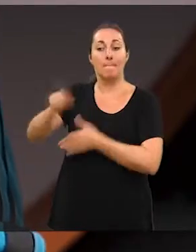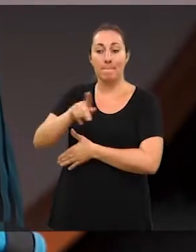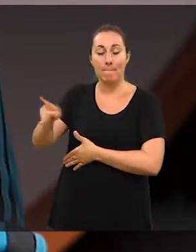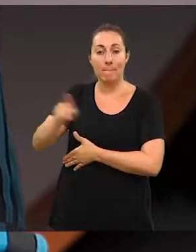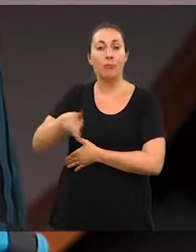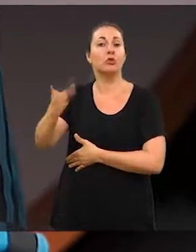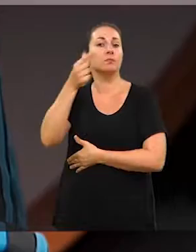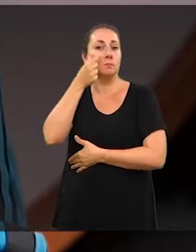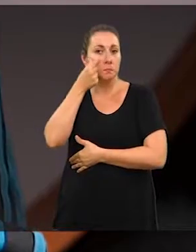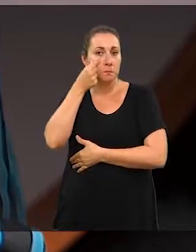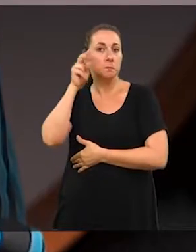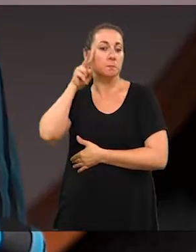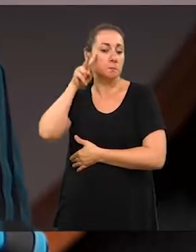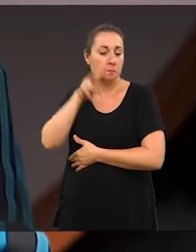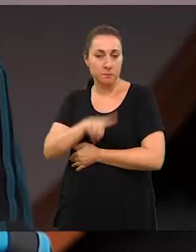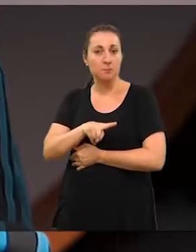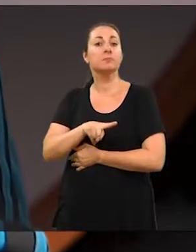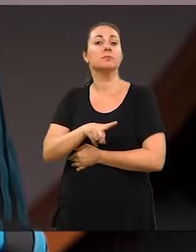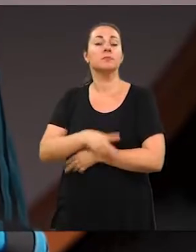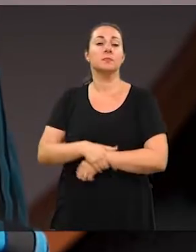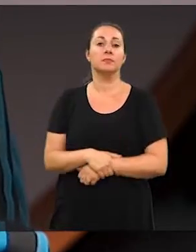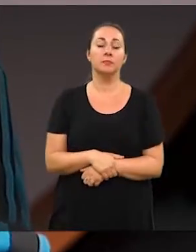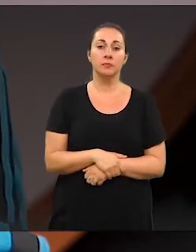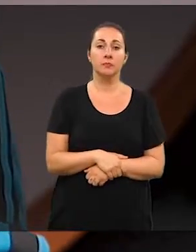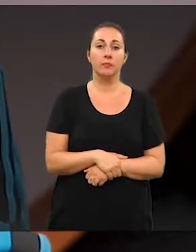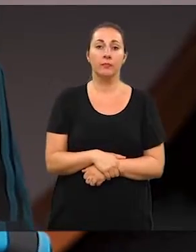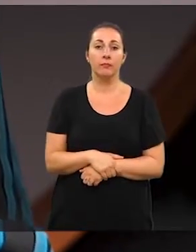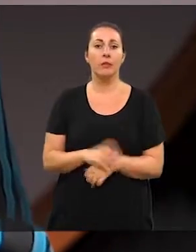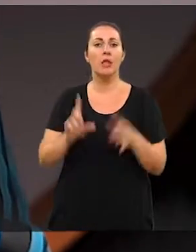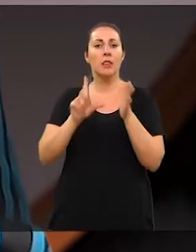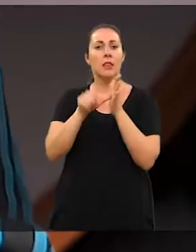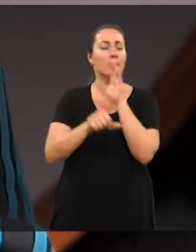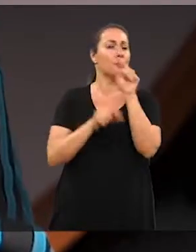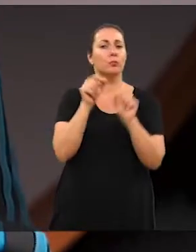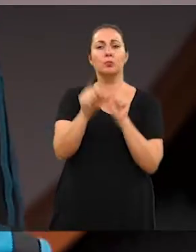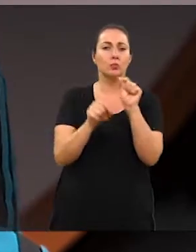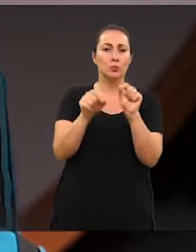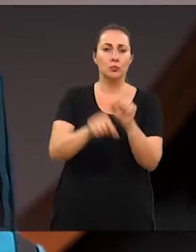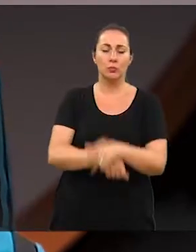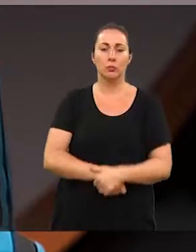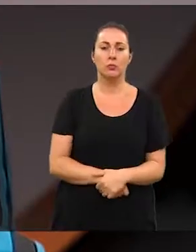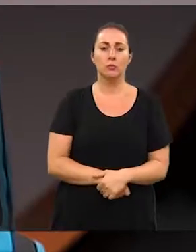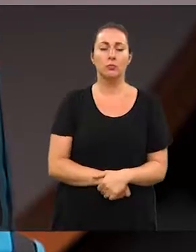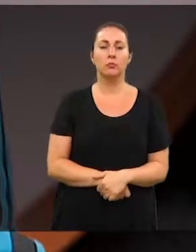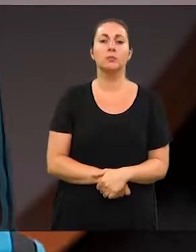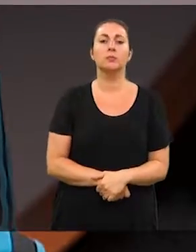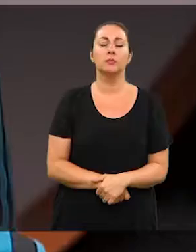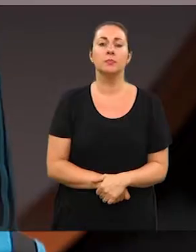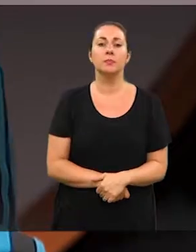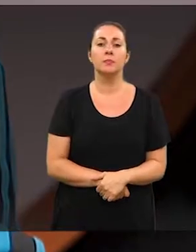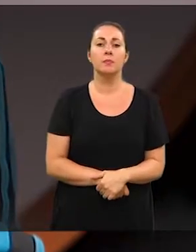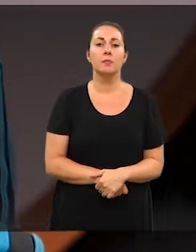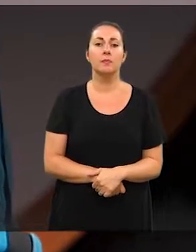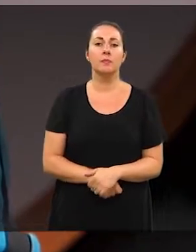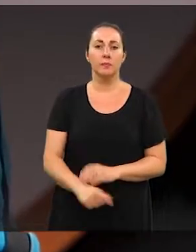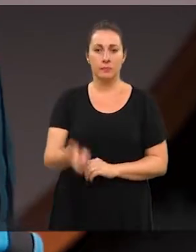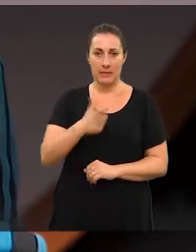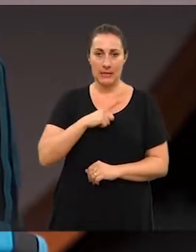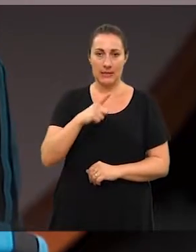nossas escolas estiveram presentes, né? E qual é o próximo passo? Nós temos